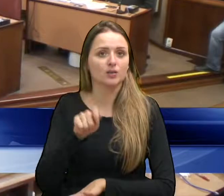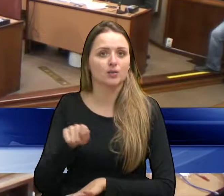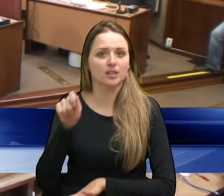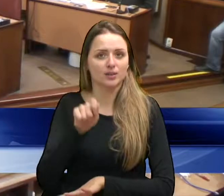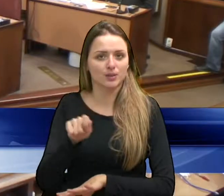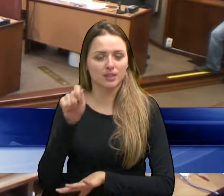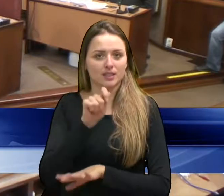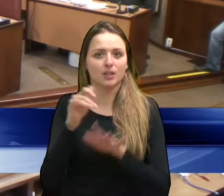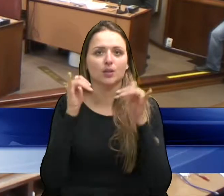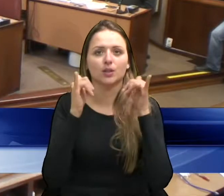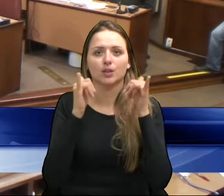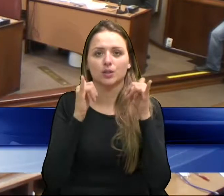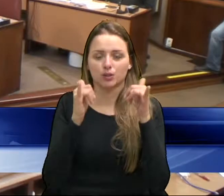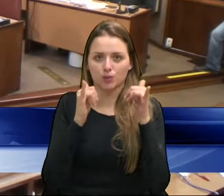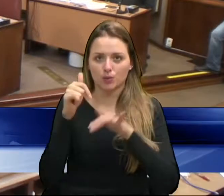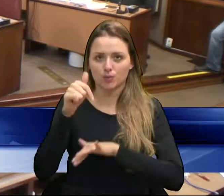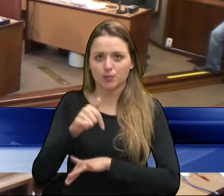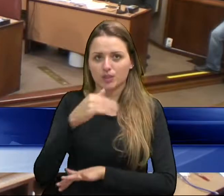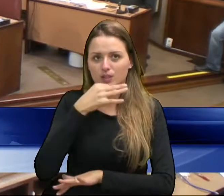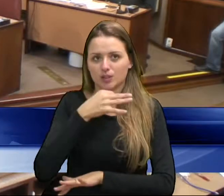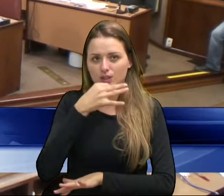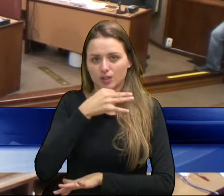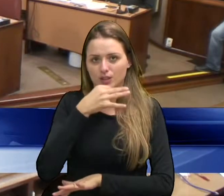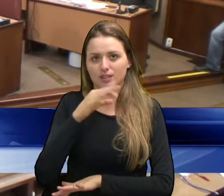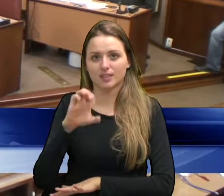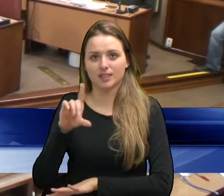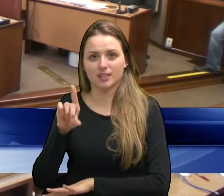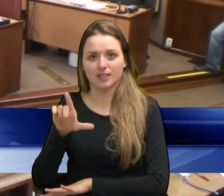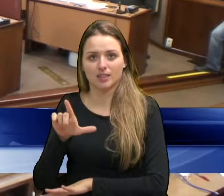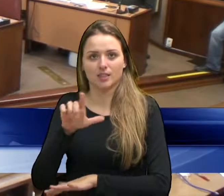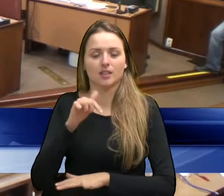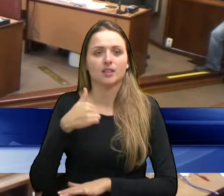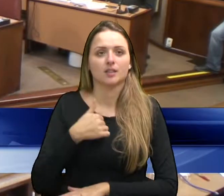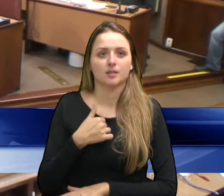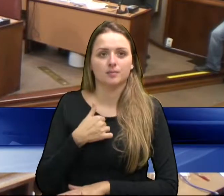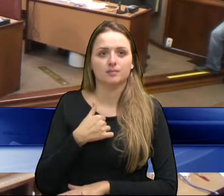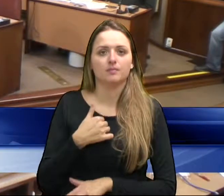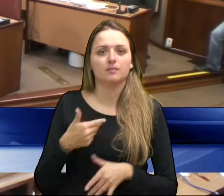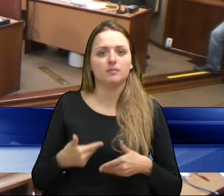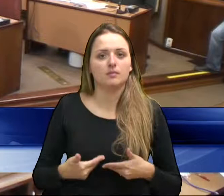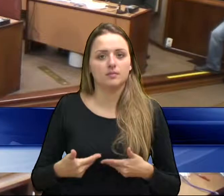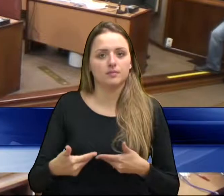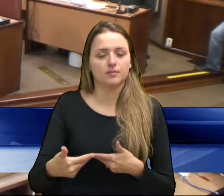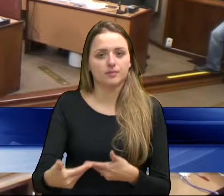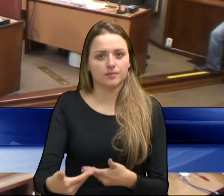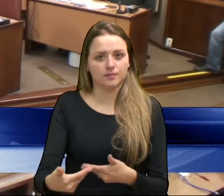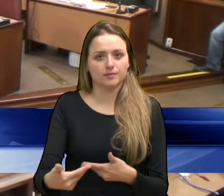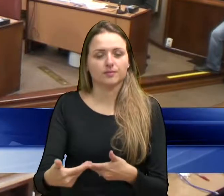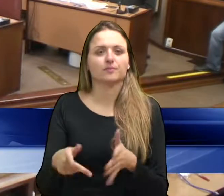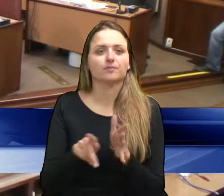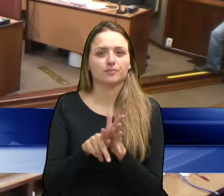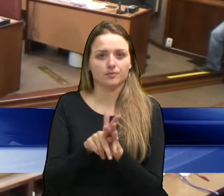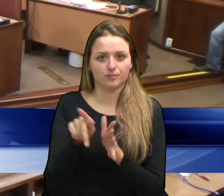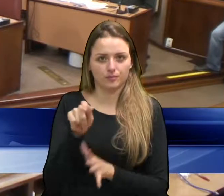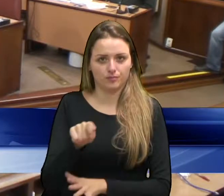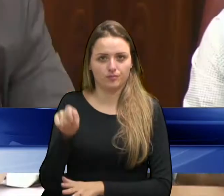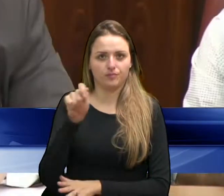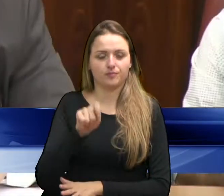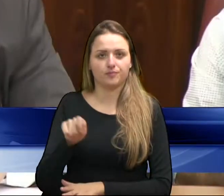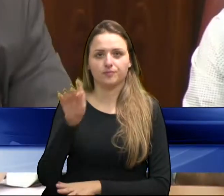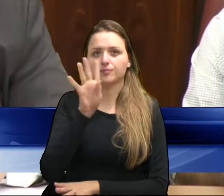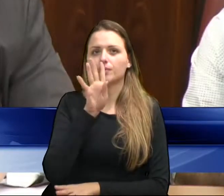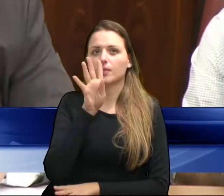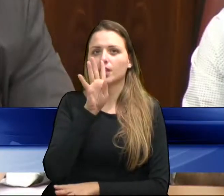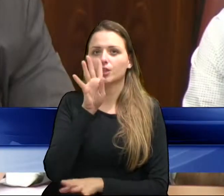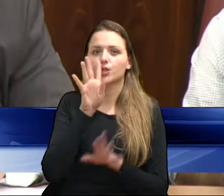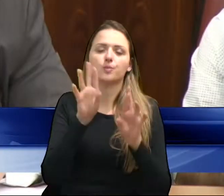Lotação. Bem, vim a convite da associação prestigiar a